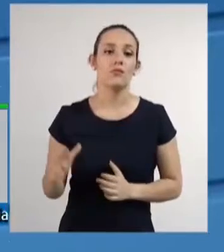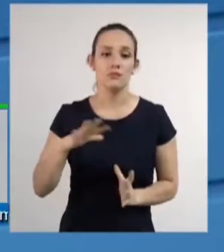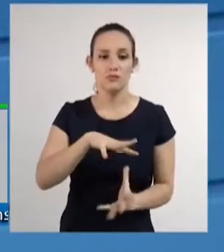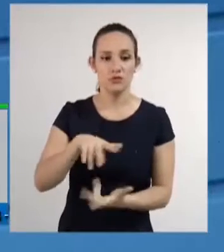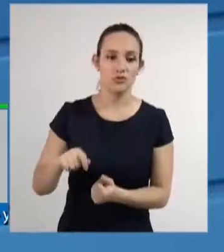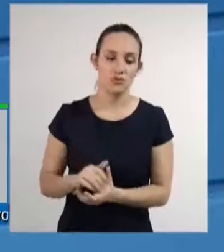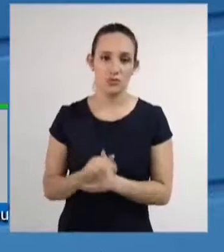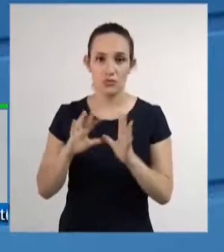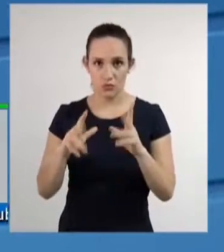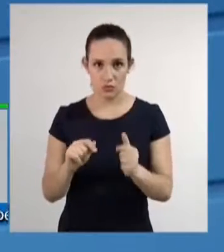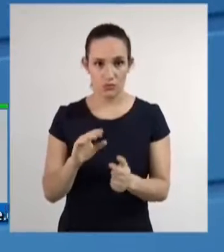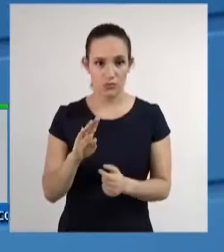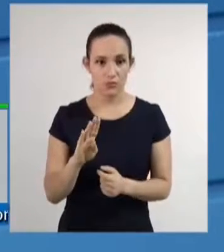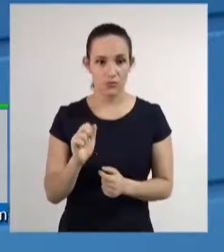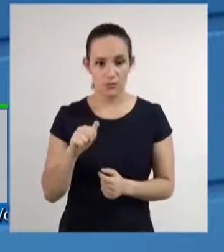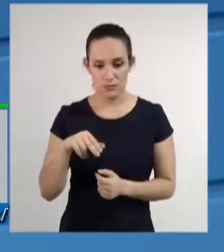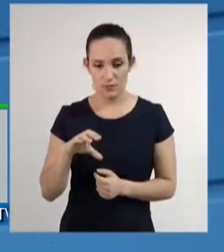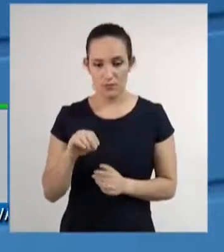61%